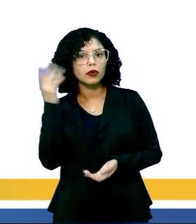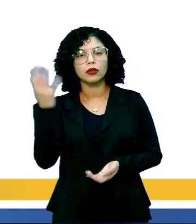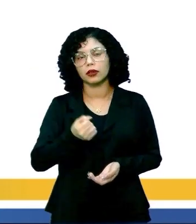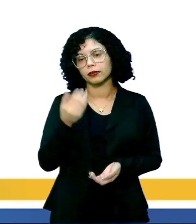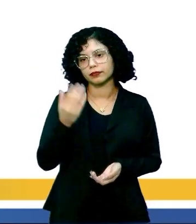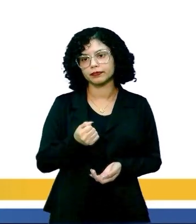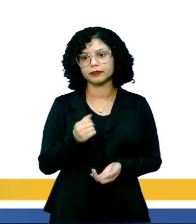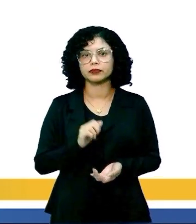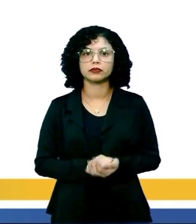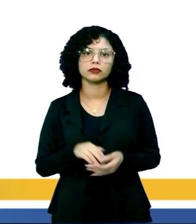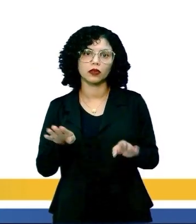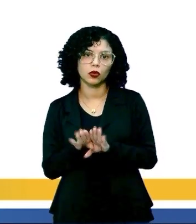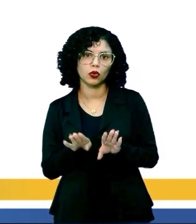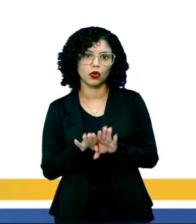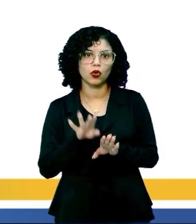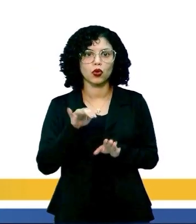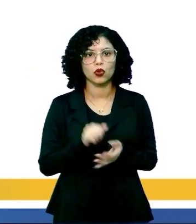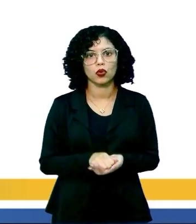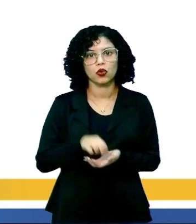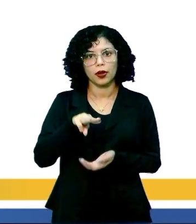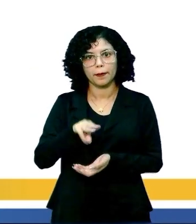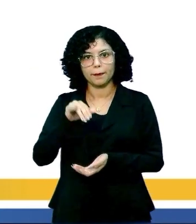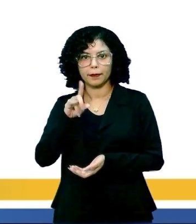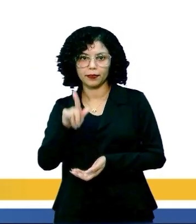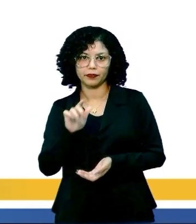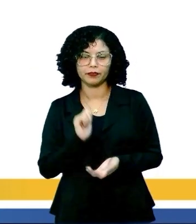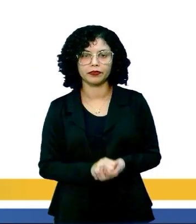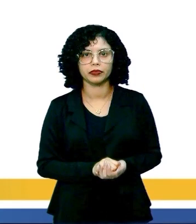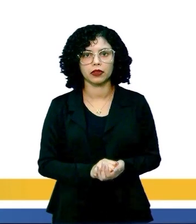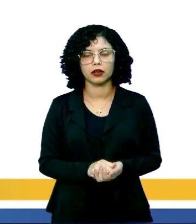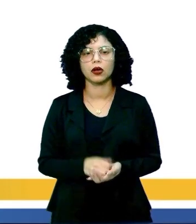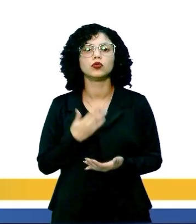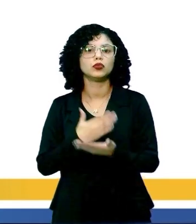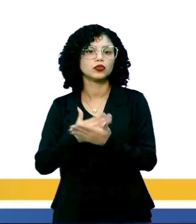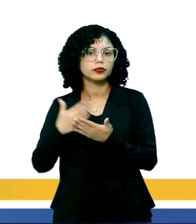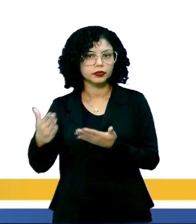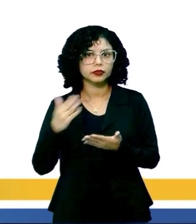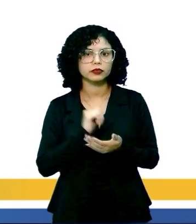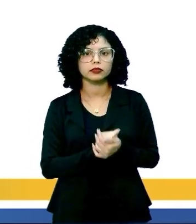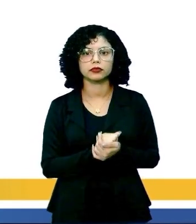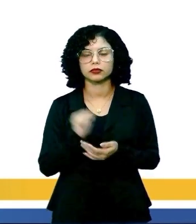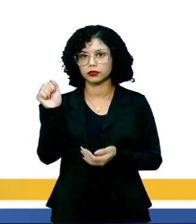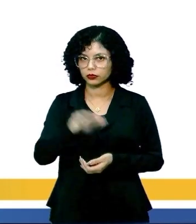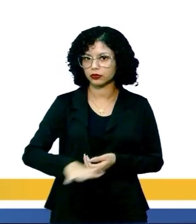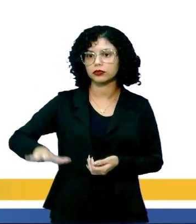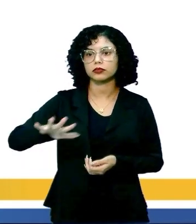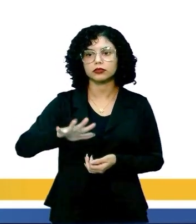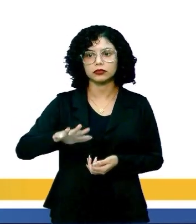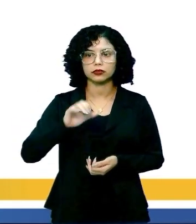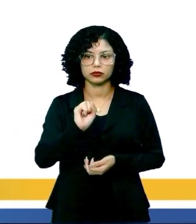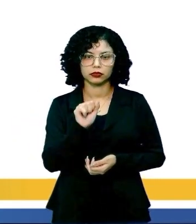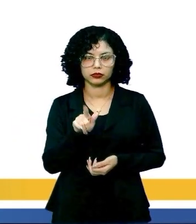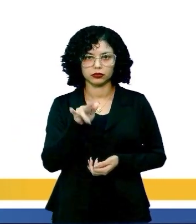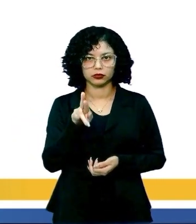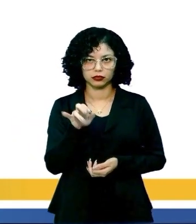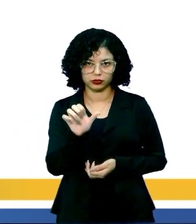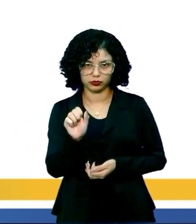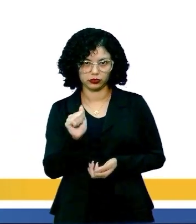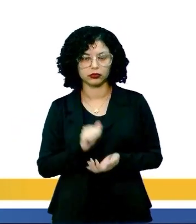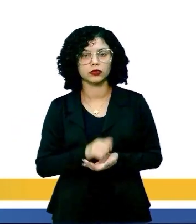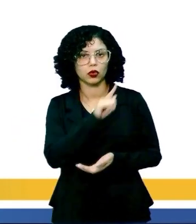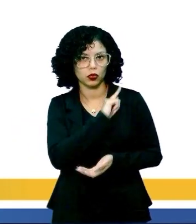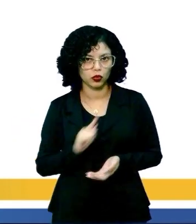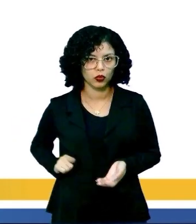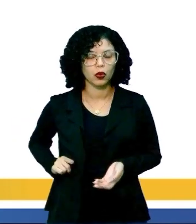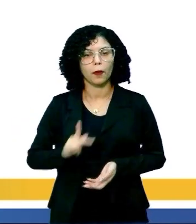poder. A política dos governadores ela vai começar com Campos Salles, o governador,